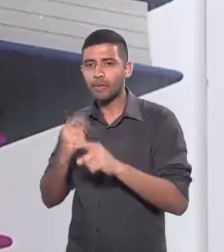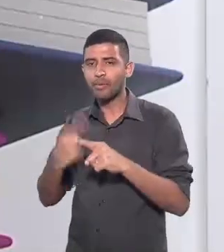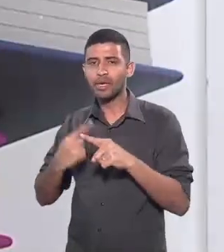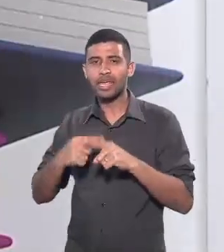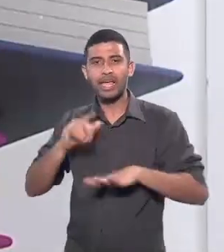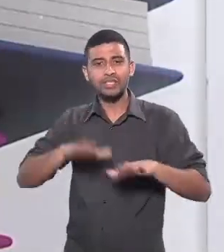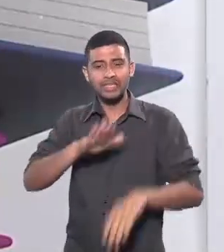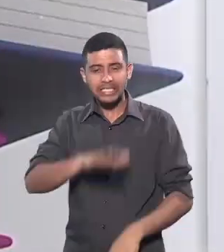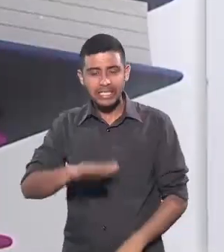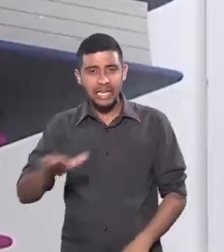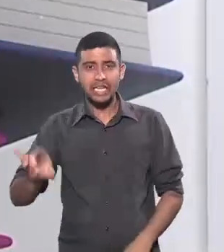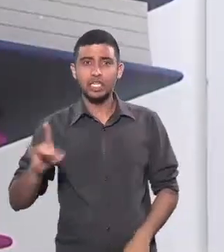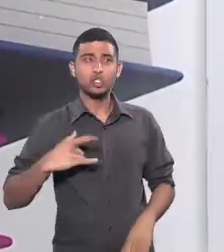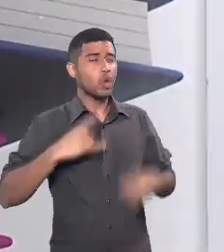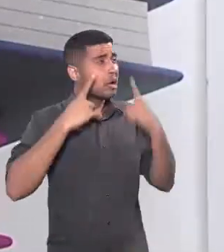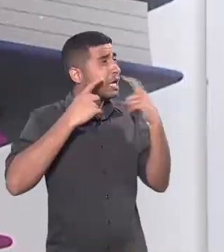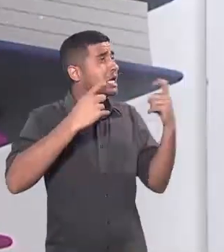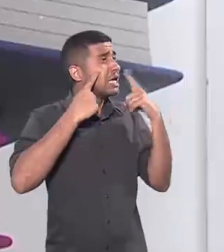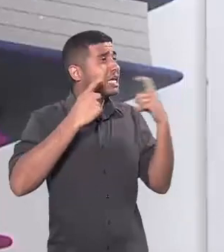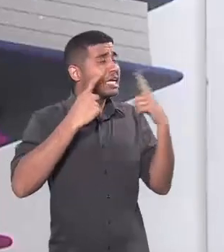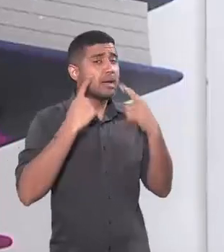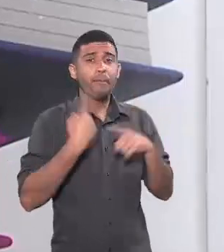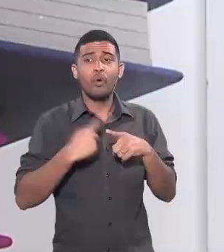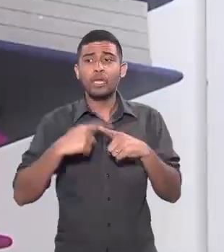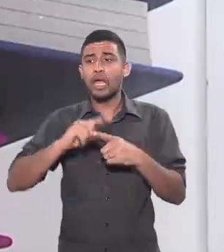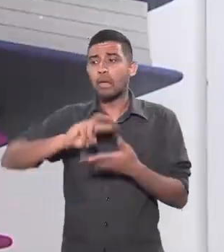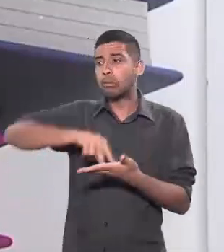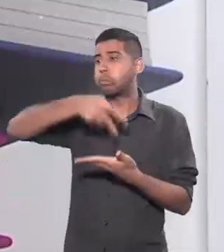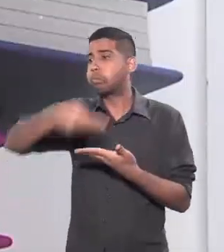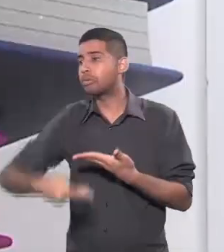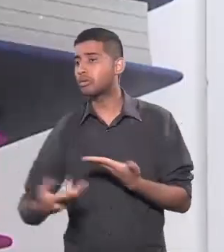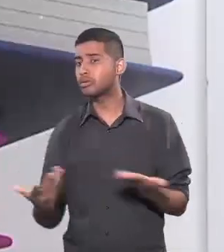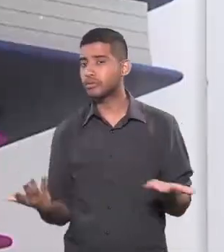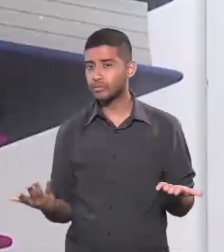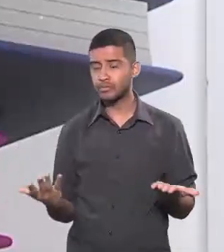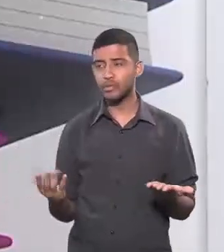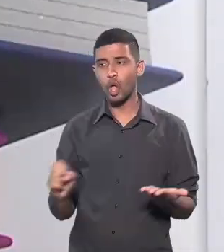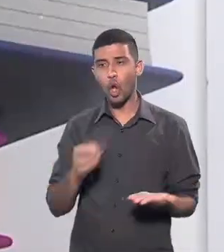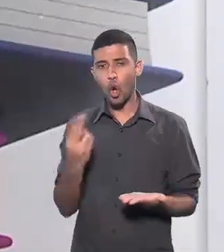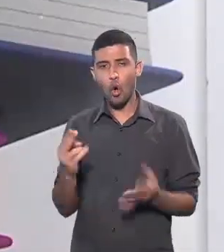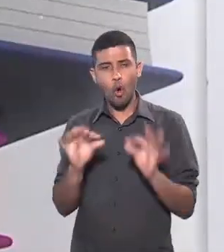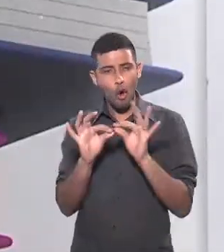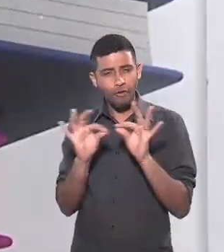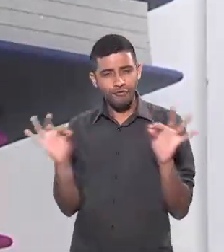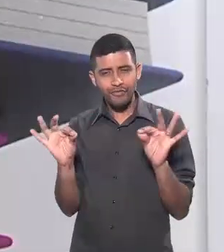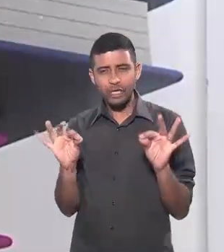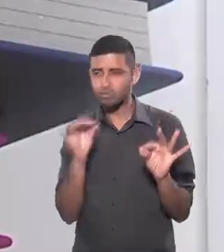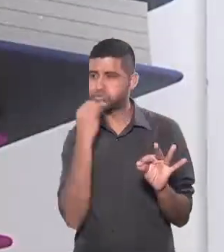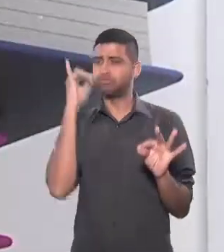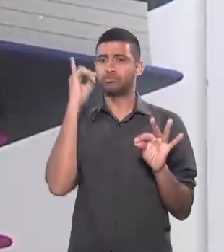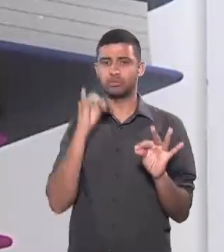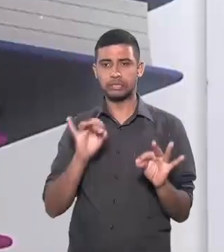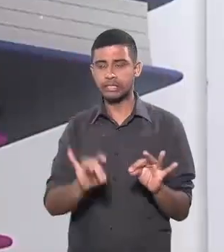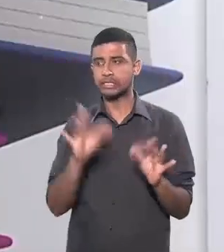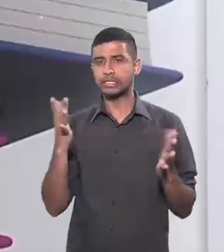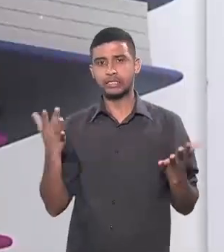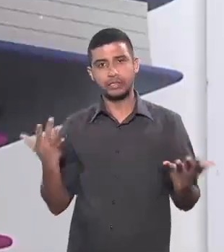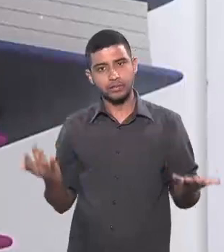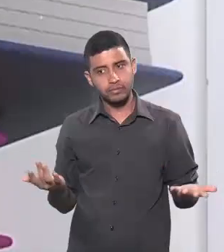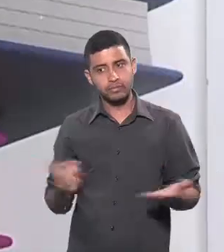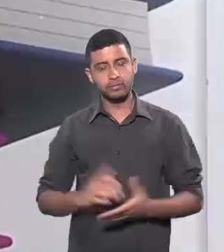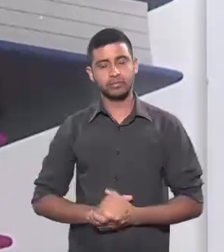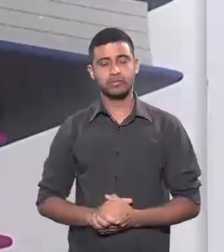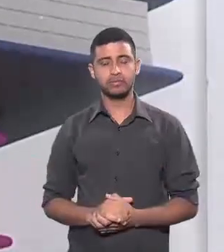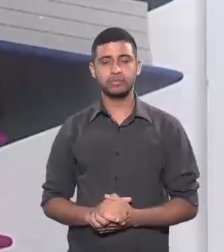ali, ela está consciente, mas ela está chorando. Por que ela está chorando? Será que ela teve uma queda? Será que ela mexeu em algum fio, tomou um curto-circuito?